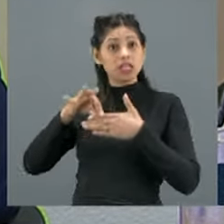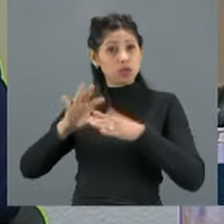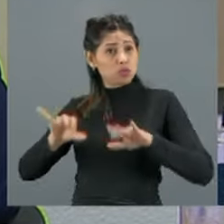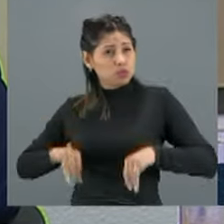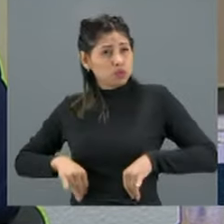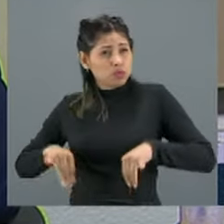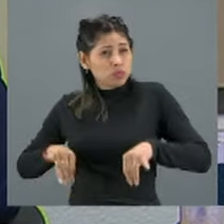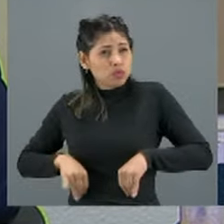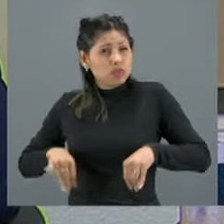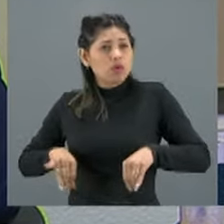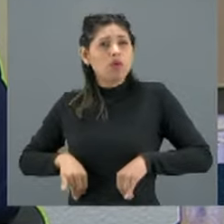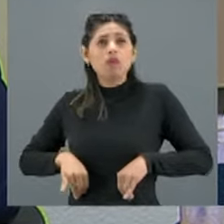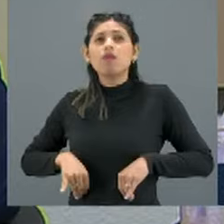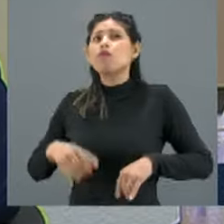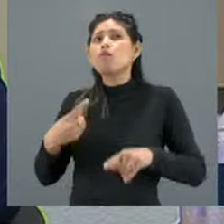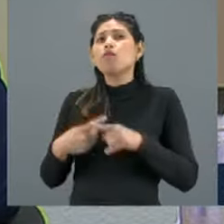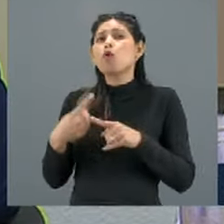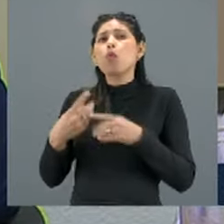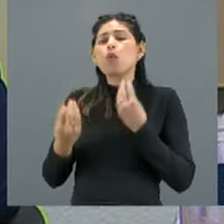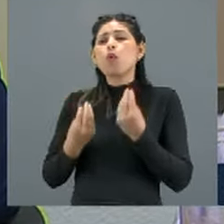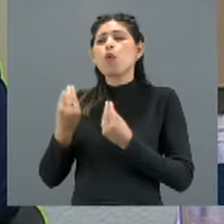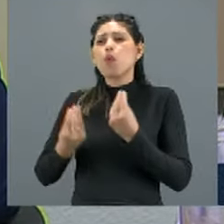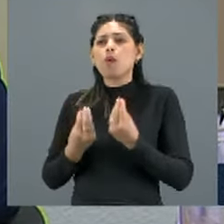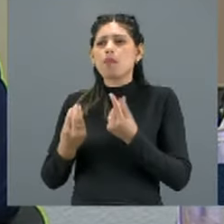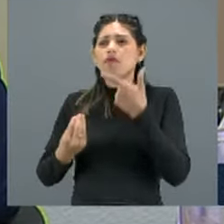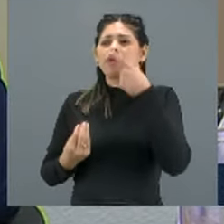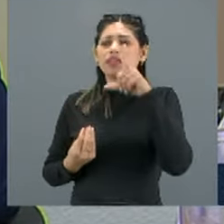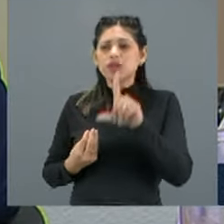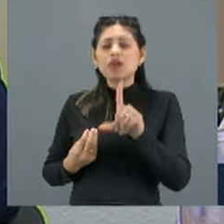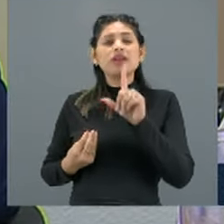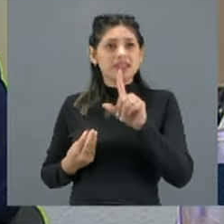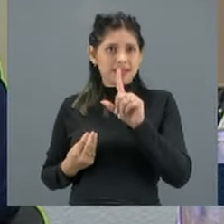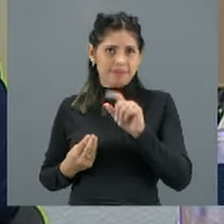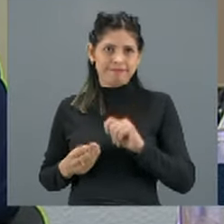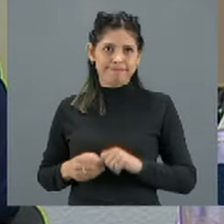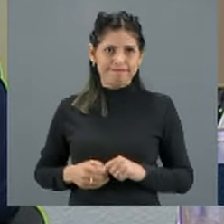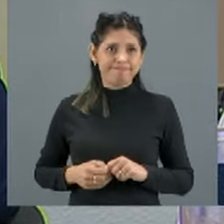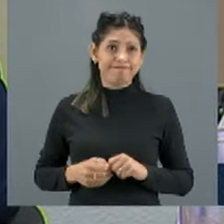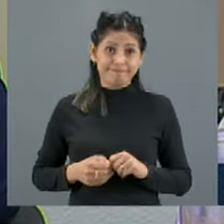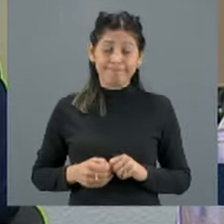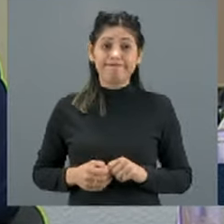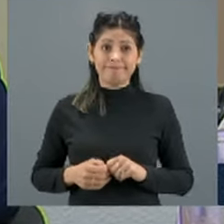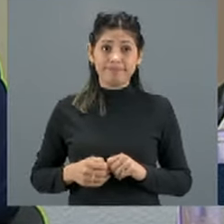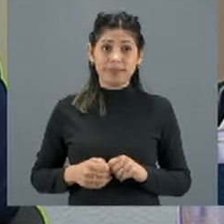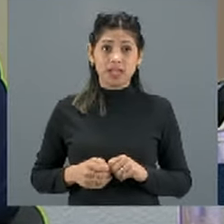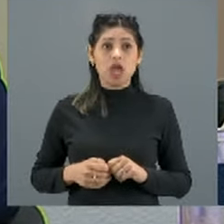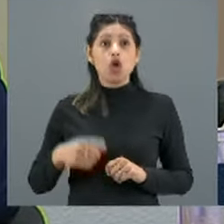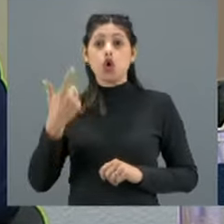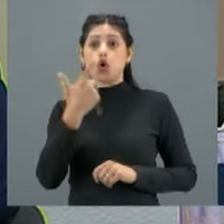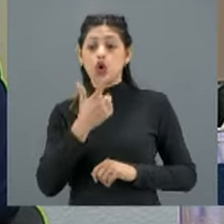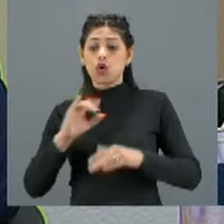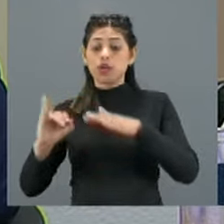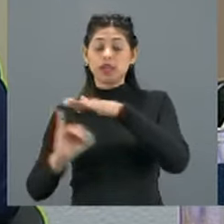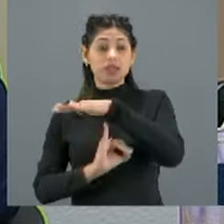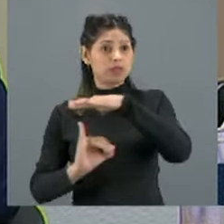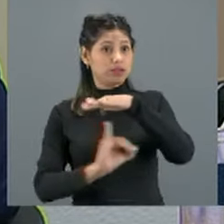Como? Vai correr atrás da passagem para outra instituição.